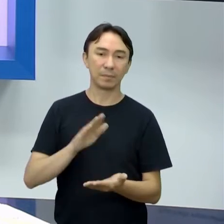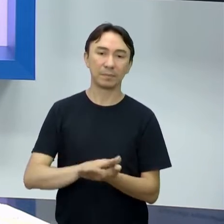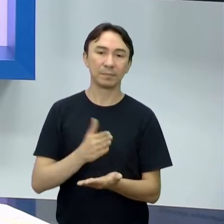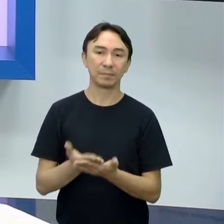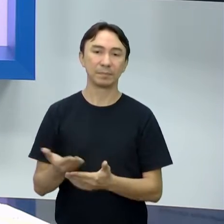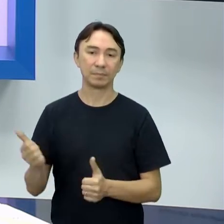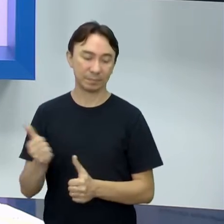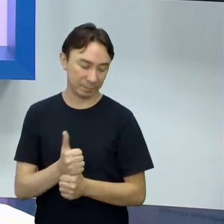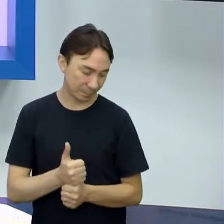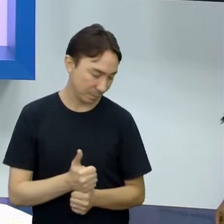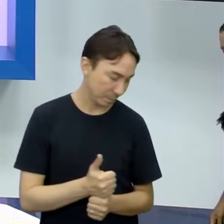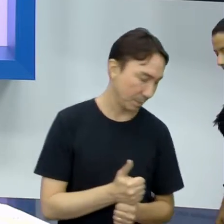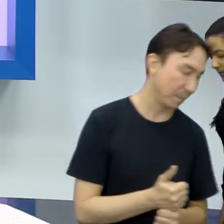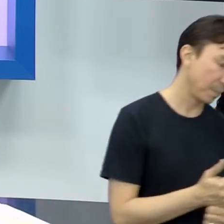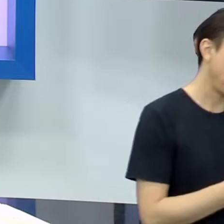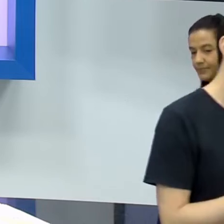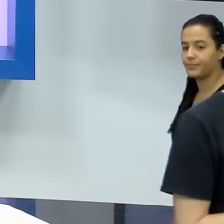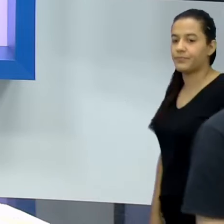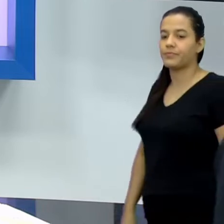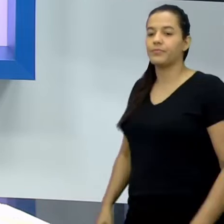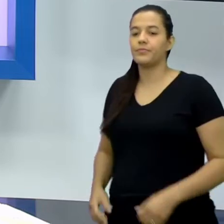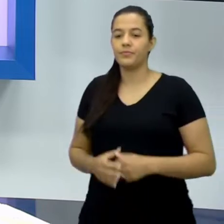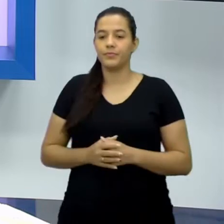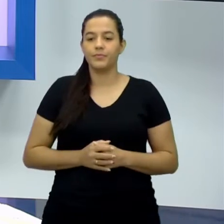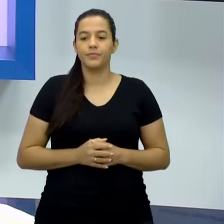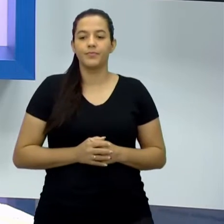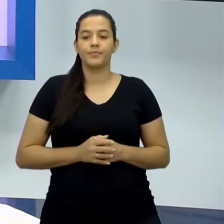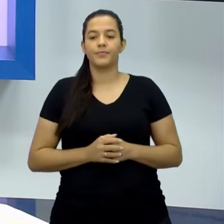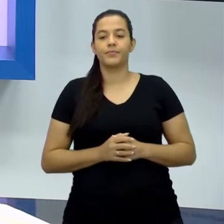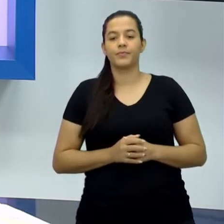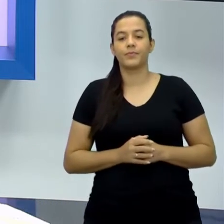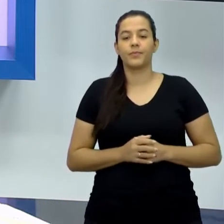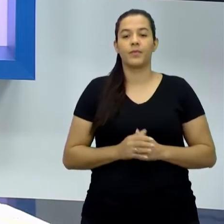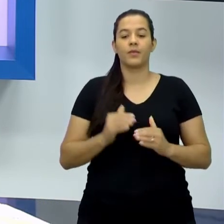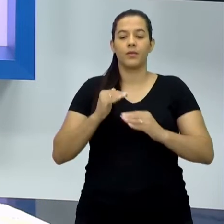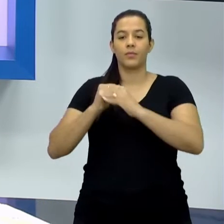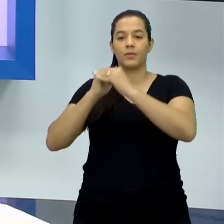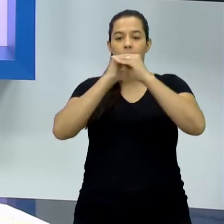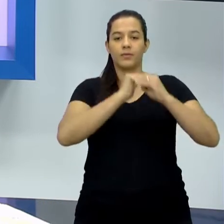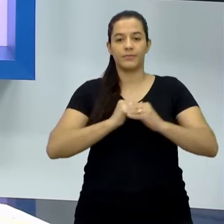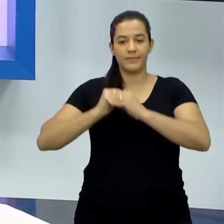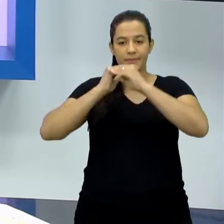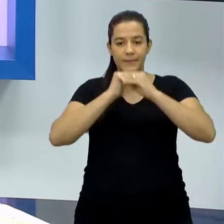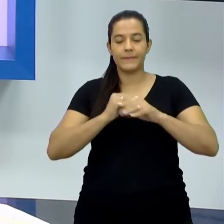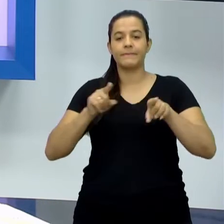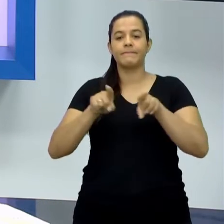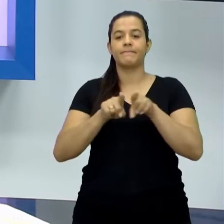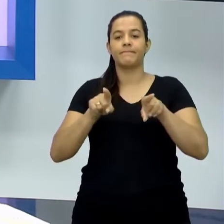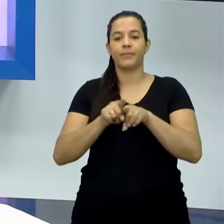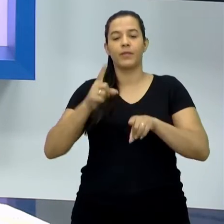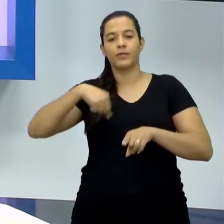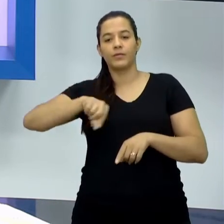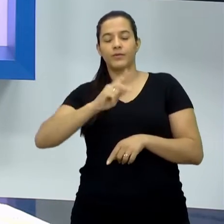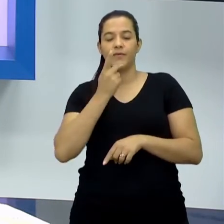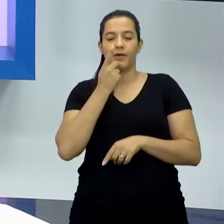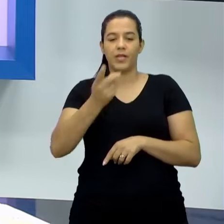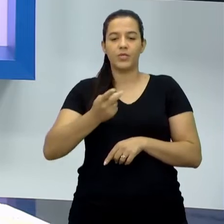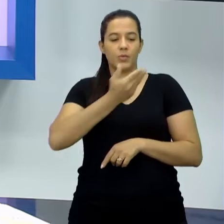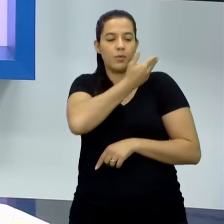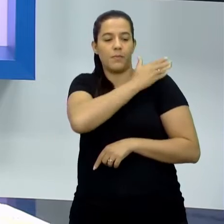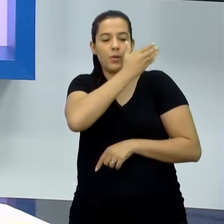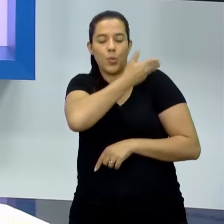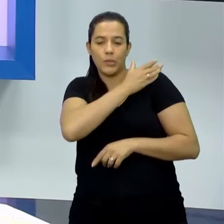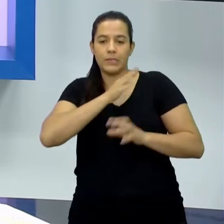de representatividade, sobre as questões de igualdade, de preconceito, né? Então foi o que eu disse, isso não é